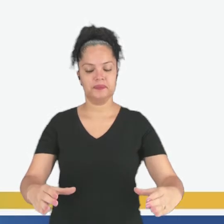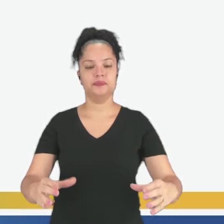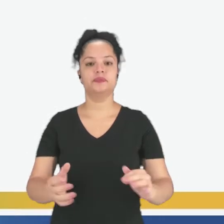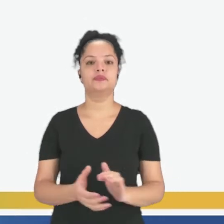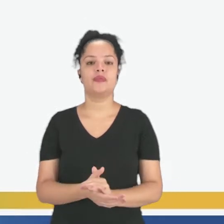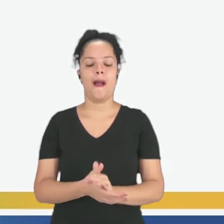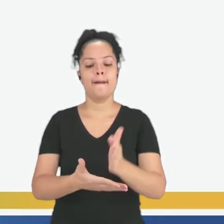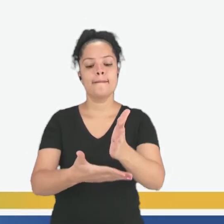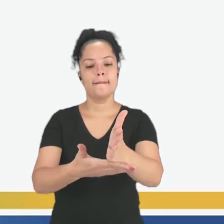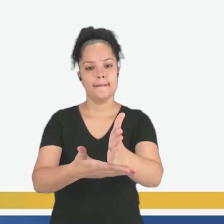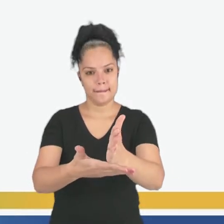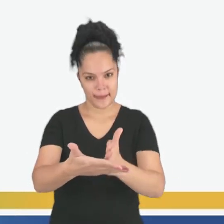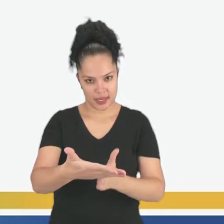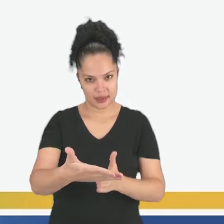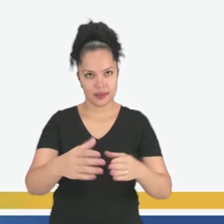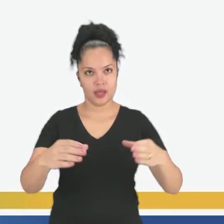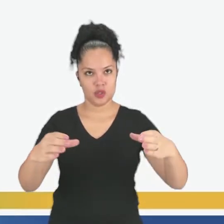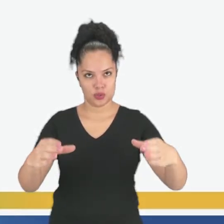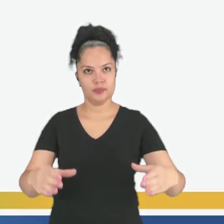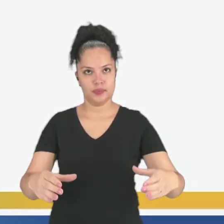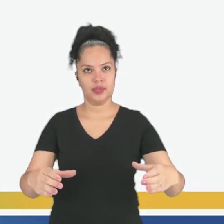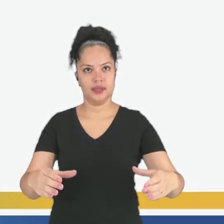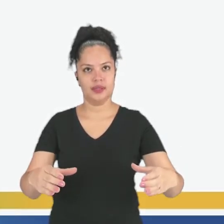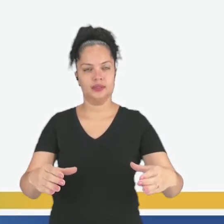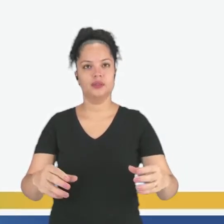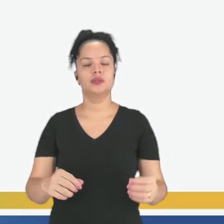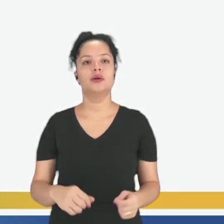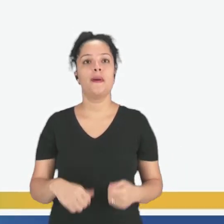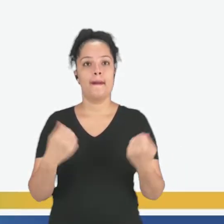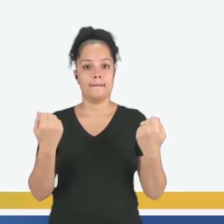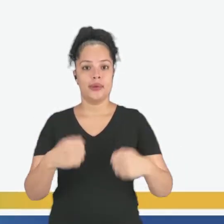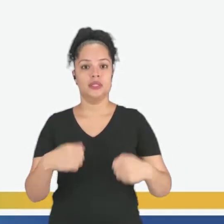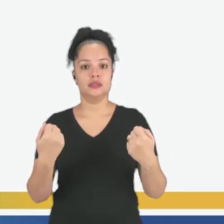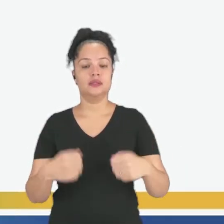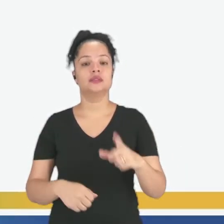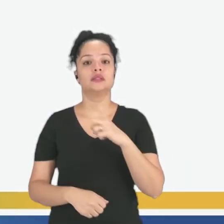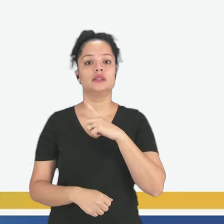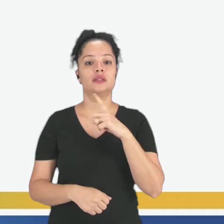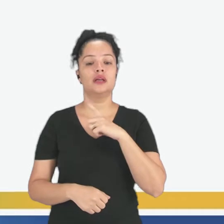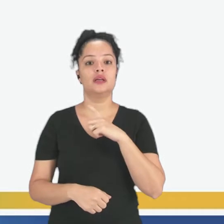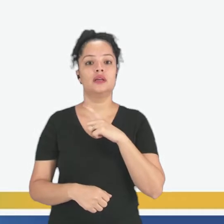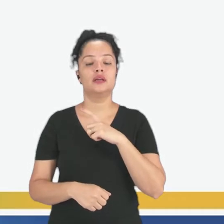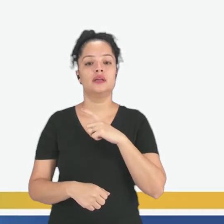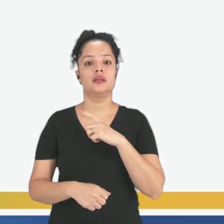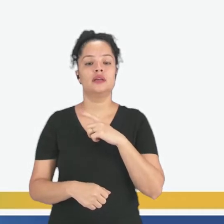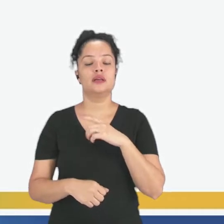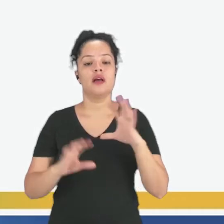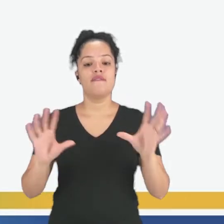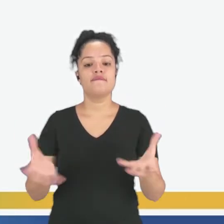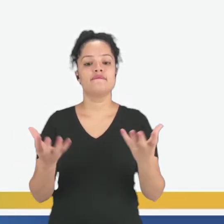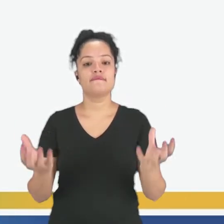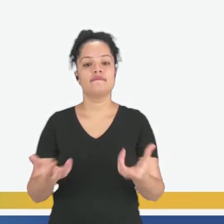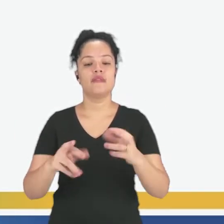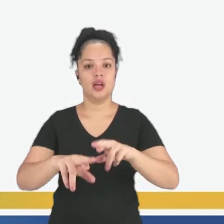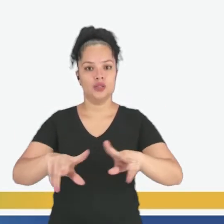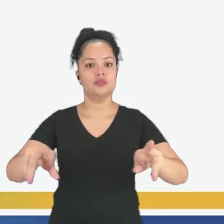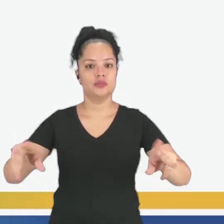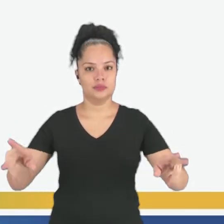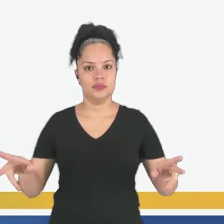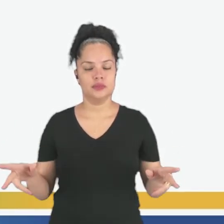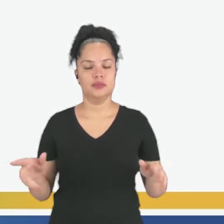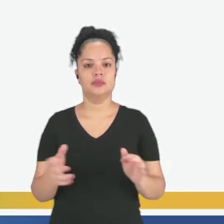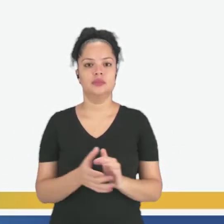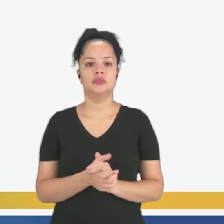a metade do prato, né, como mostra aí na imagem para vocês, tem que ser composta de vegetables, que são os nossos legumes e vegetais,